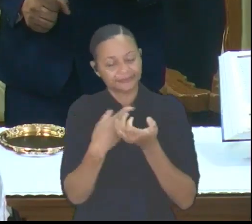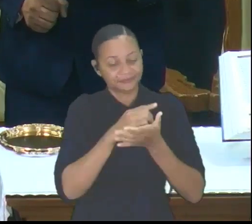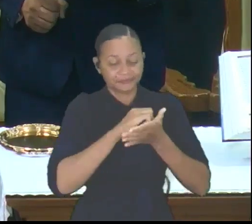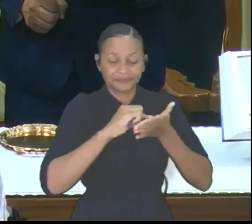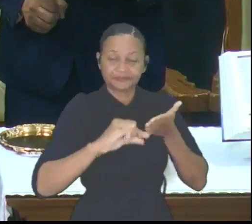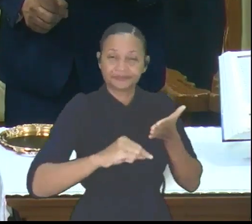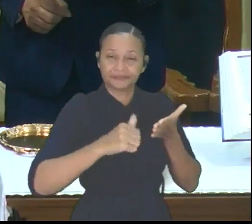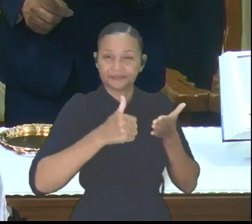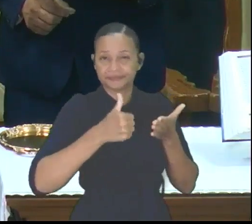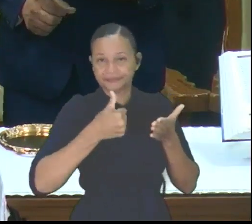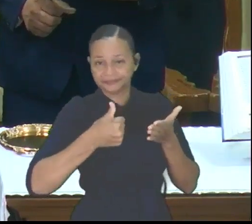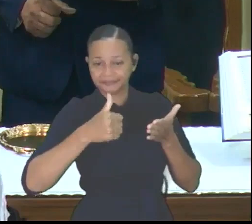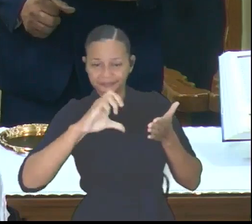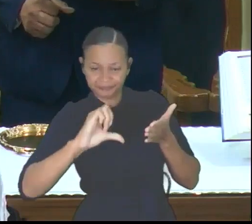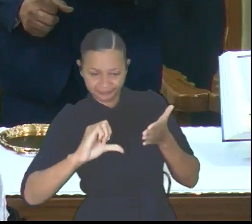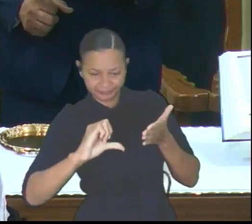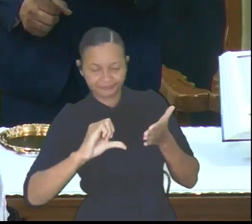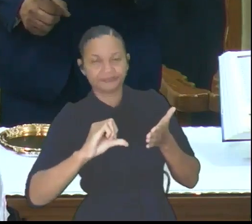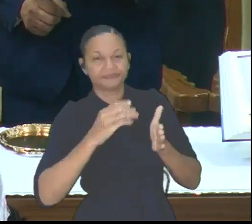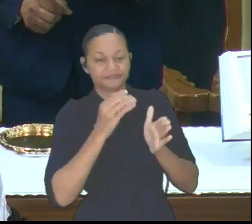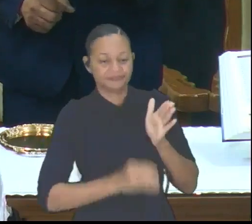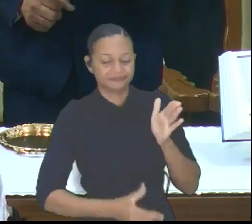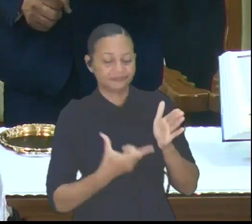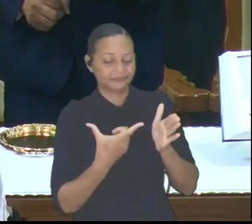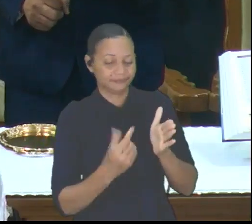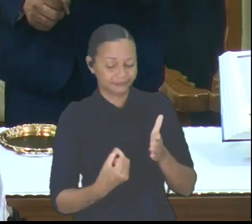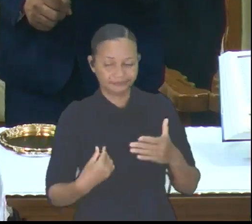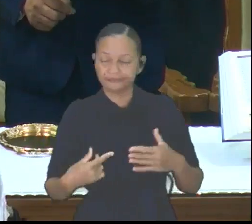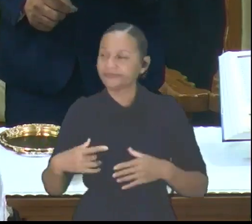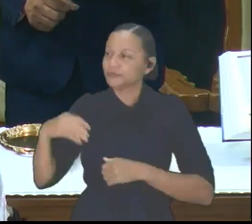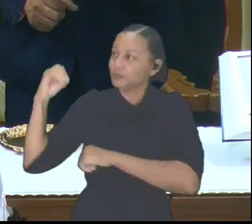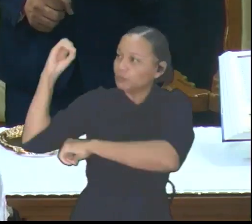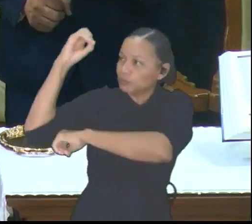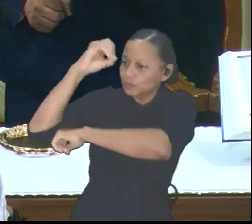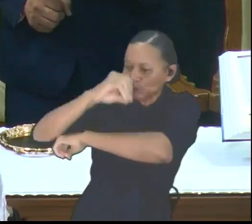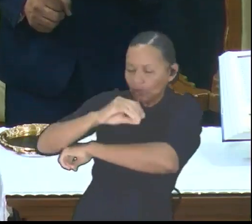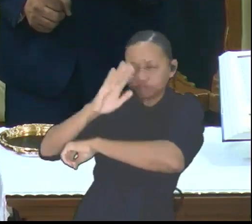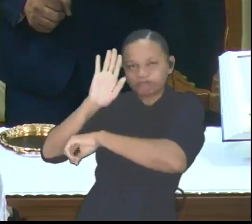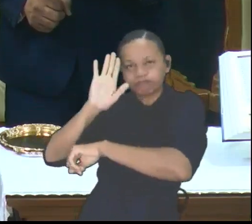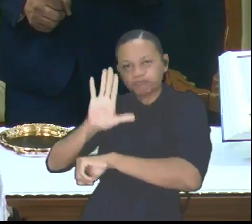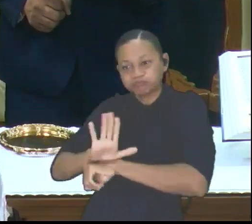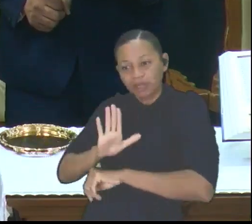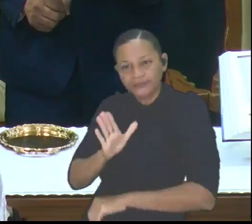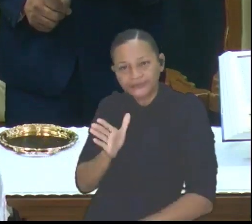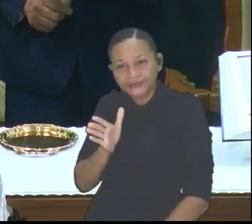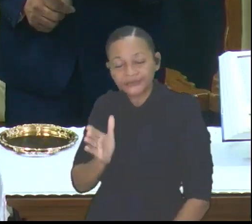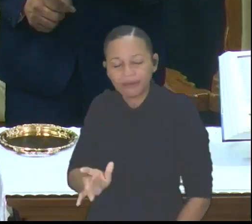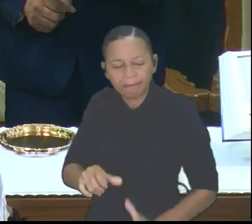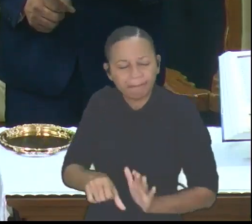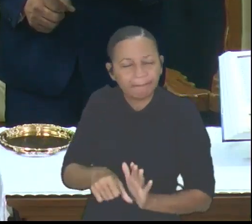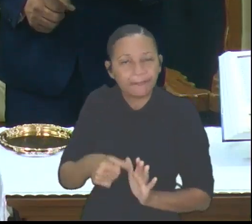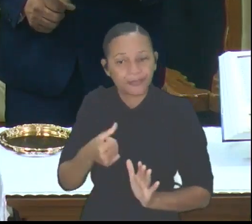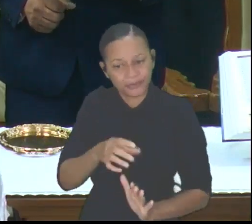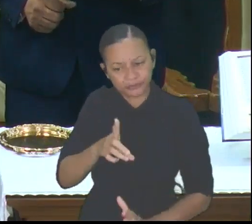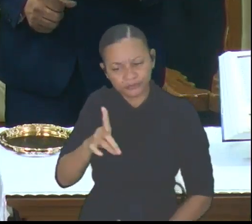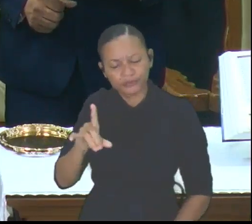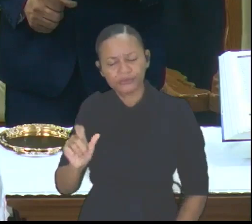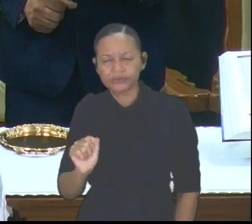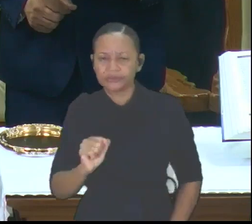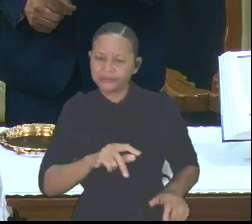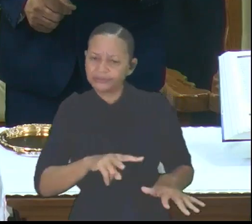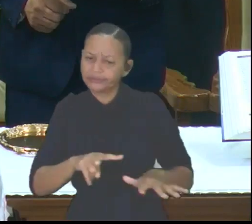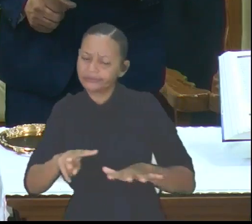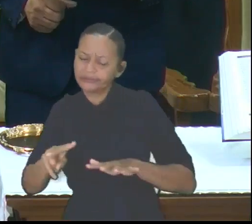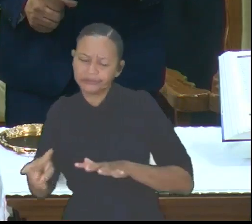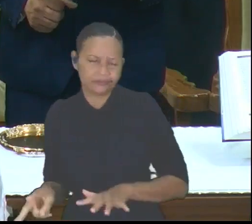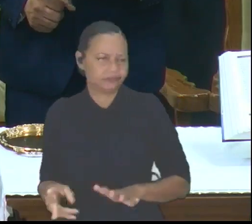19 do capítulo 20 a seguir. Chegada, pois, a tarde daquele dia, o primeiro da semana, e cerradas